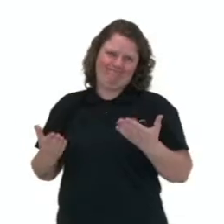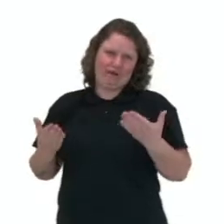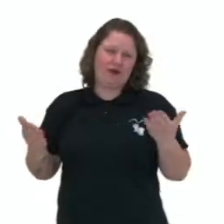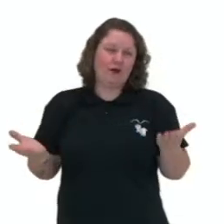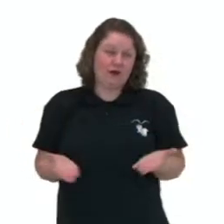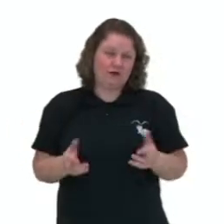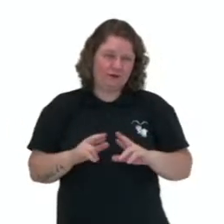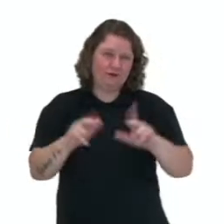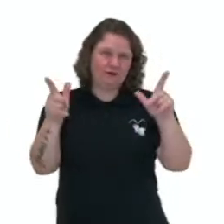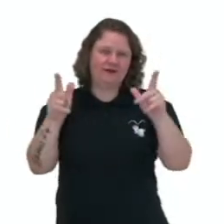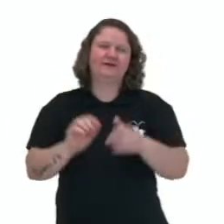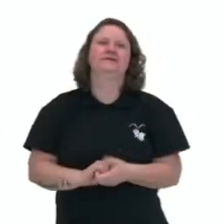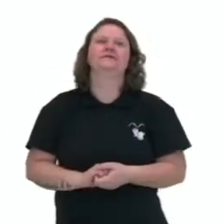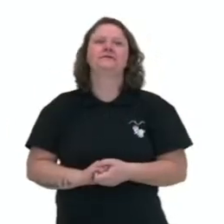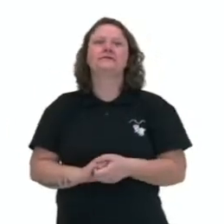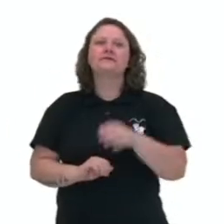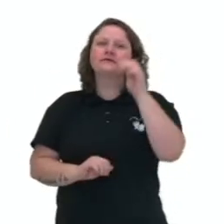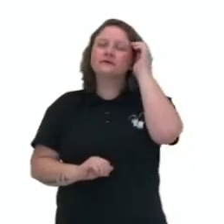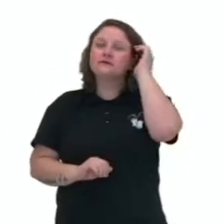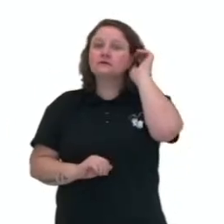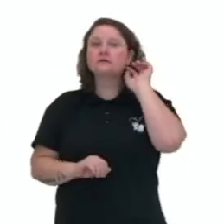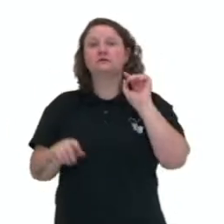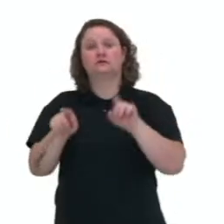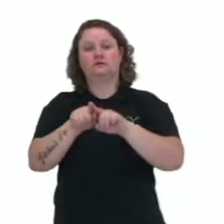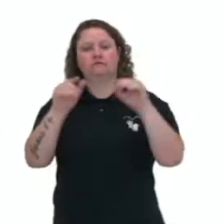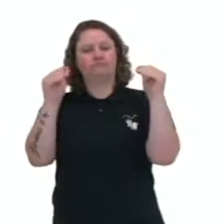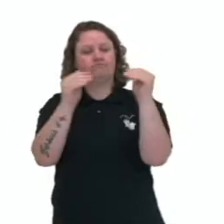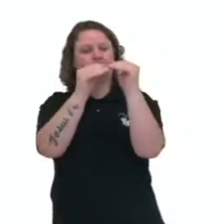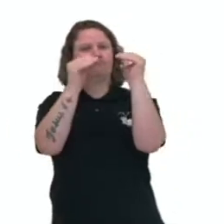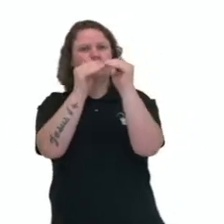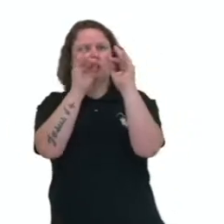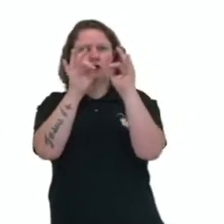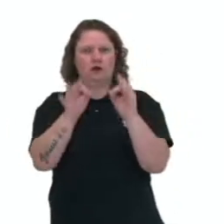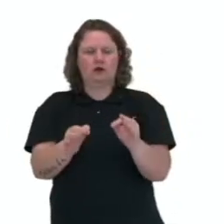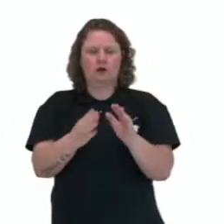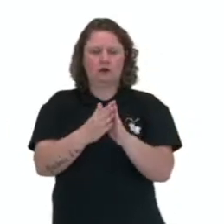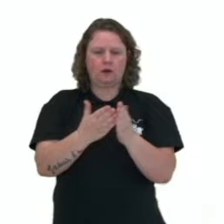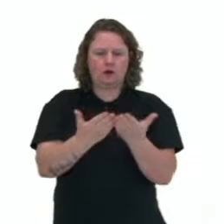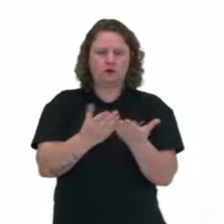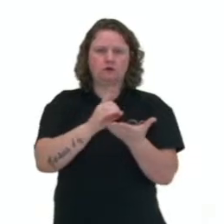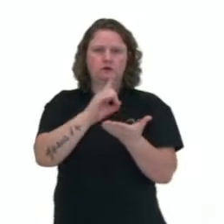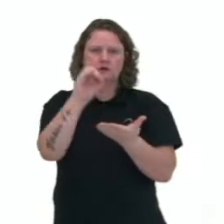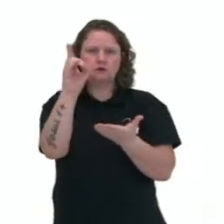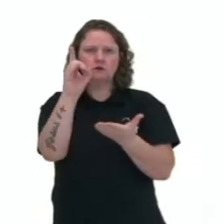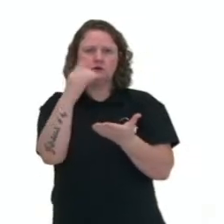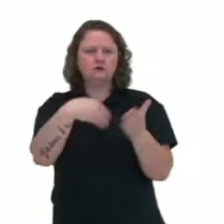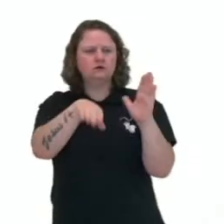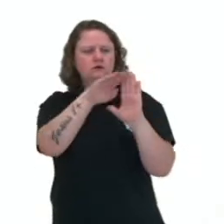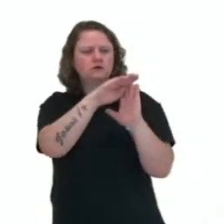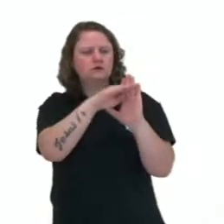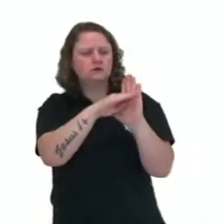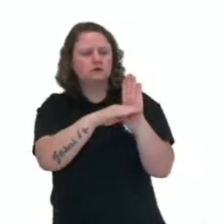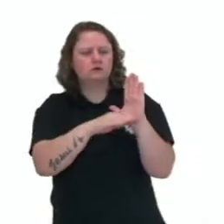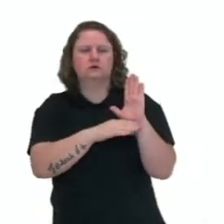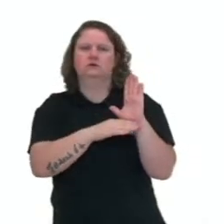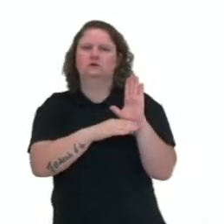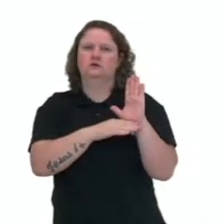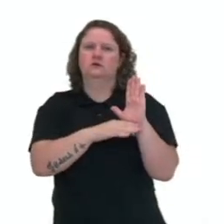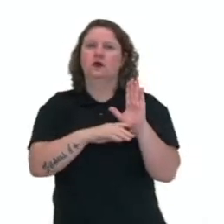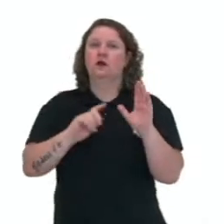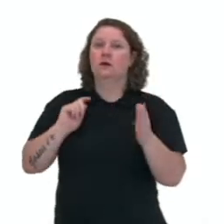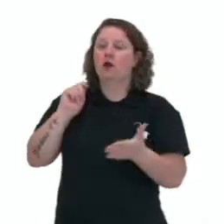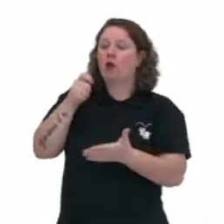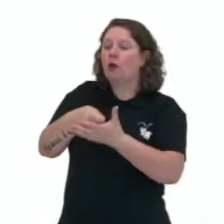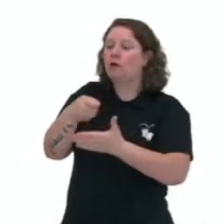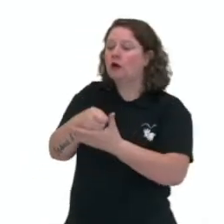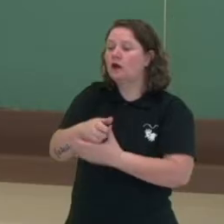Onde o homem medieval vivia de acordo com os preceitos bíblicos e nele tudo se justifica. Como as obrigações do